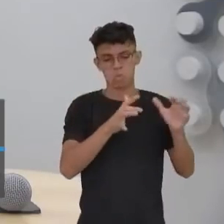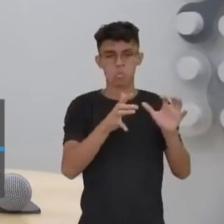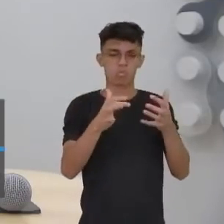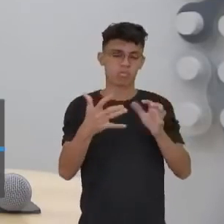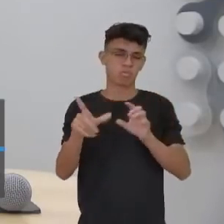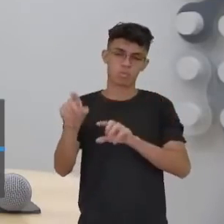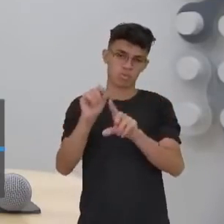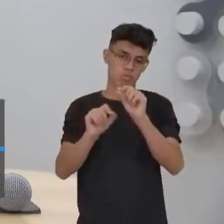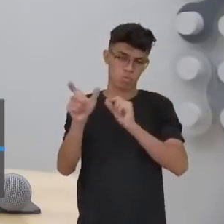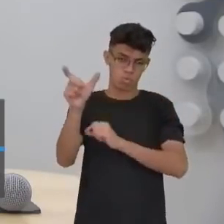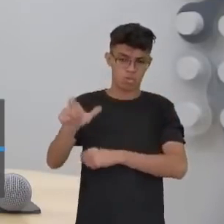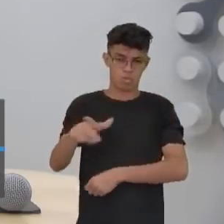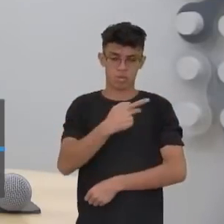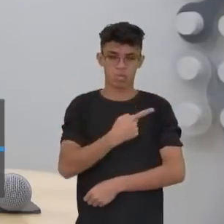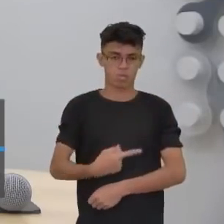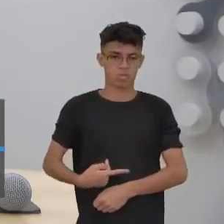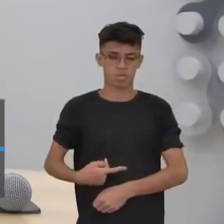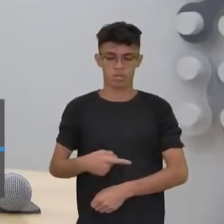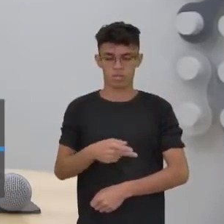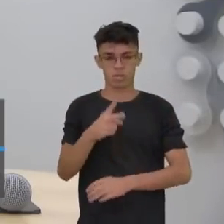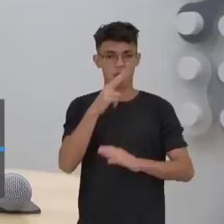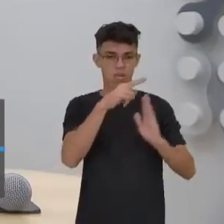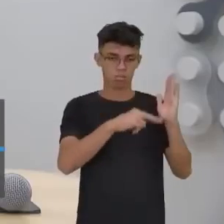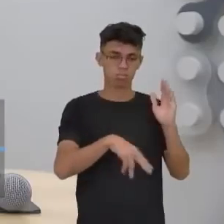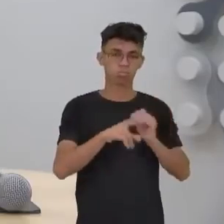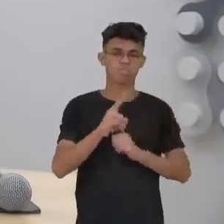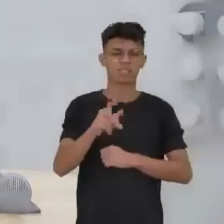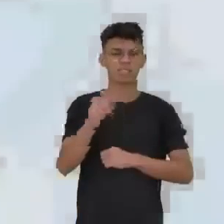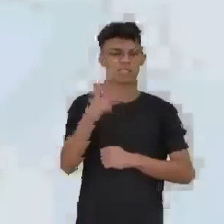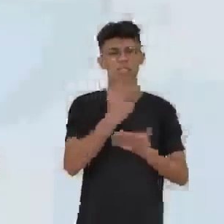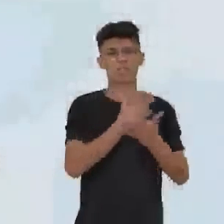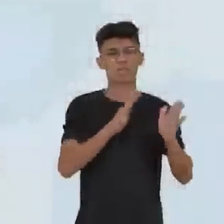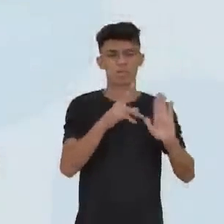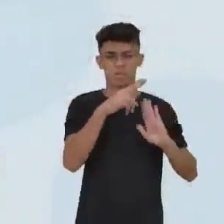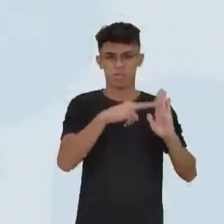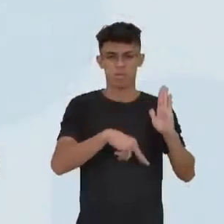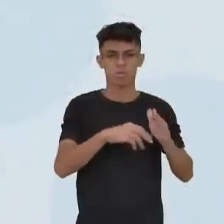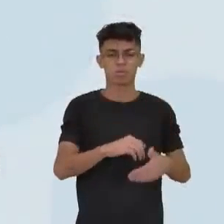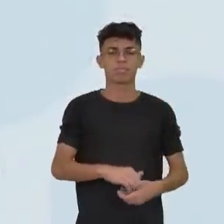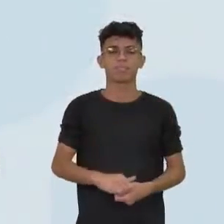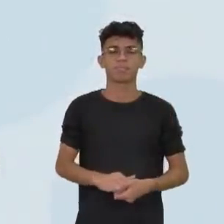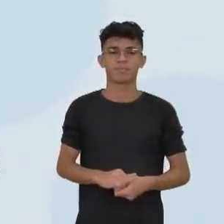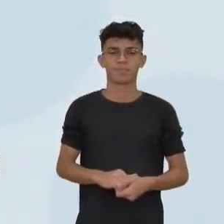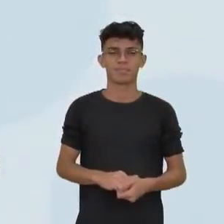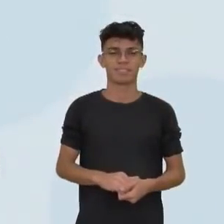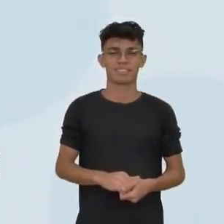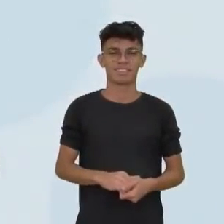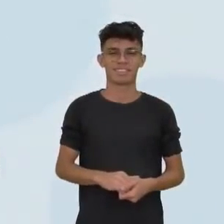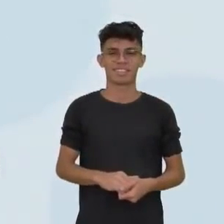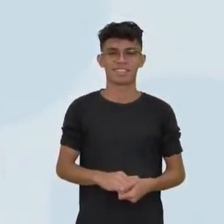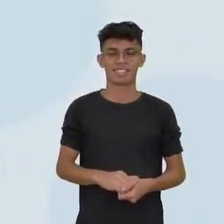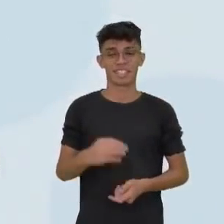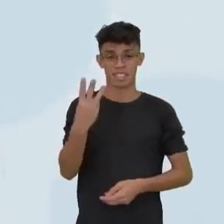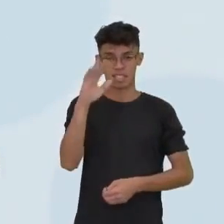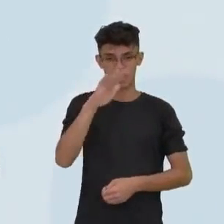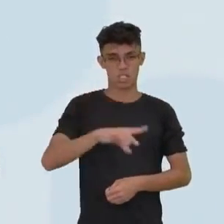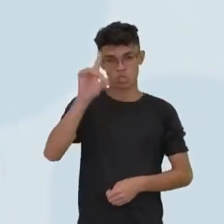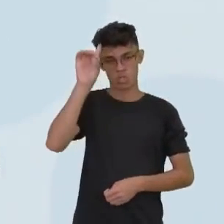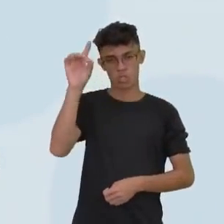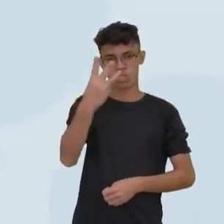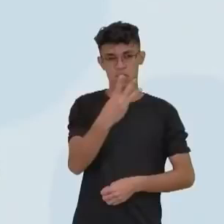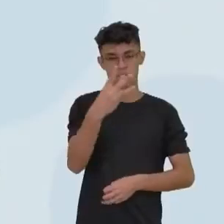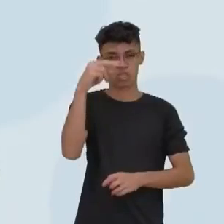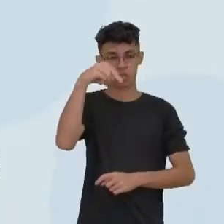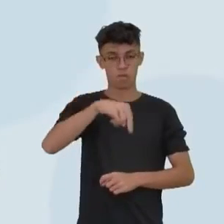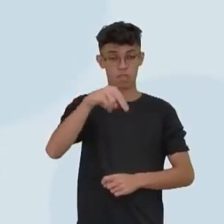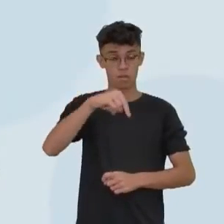grupos, certo? Vamos continuar a leitura? Está quase acabando, vamos lá. Às 3 horas da tarde do dia 3 de